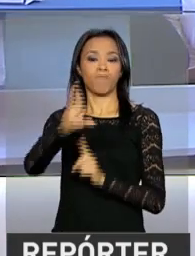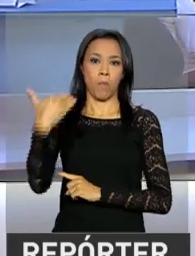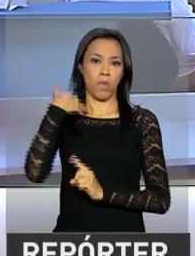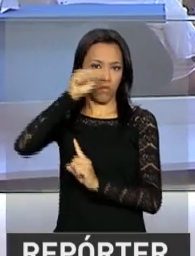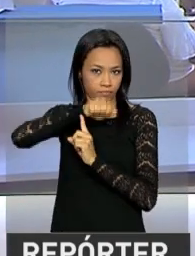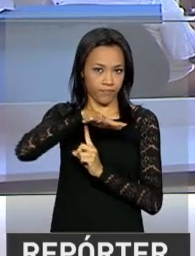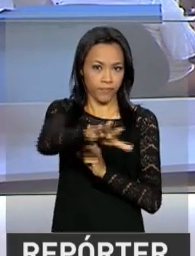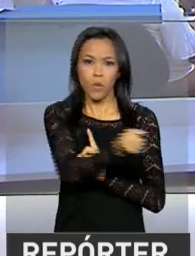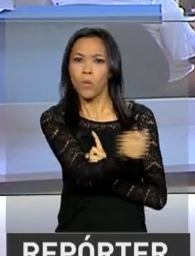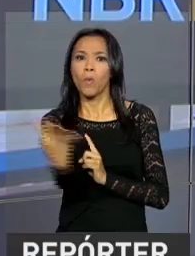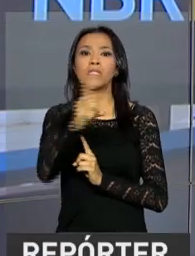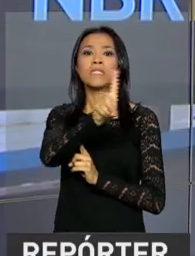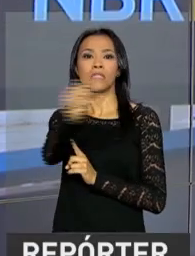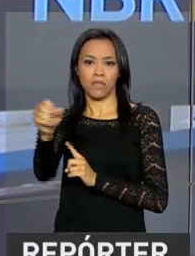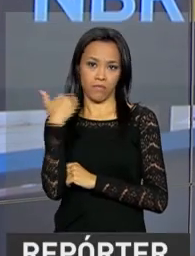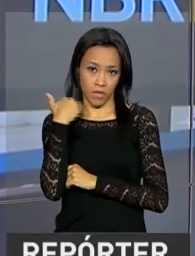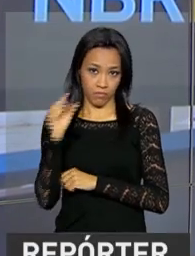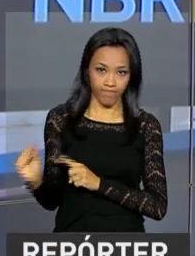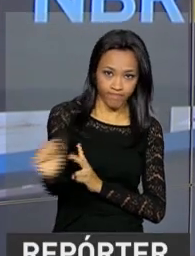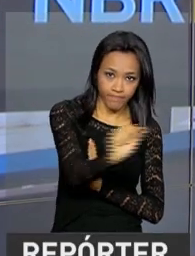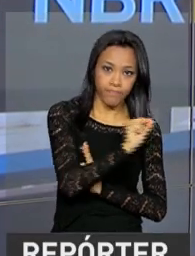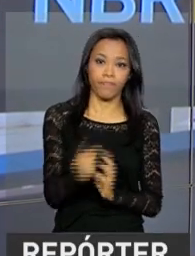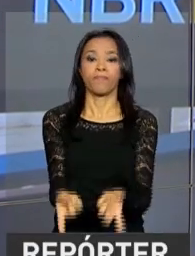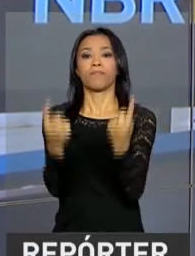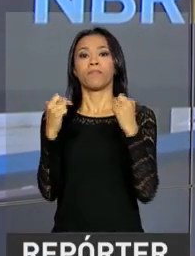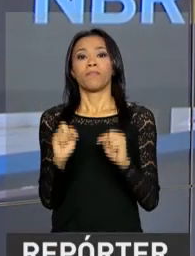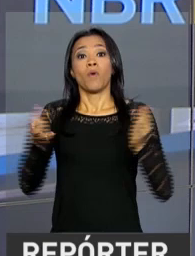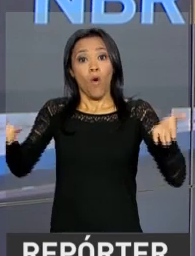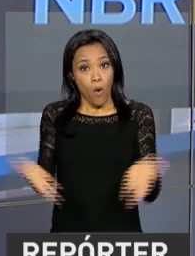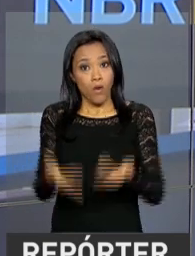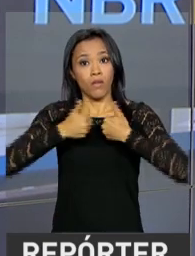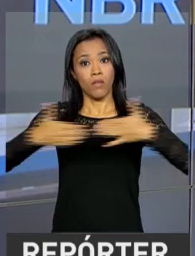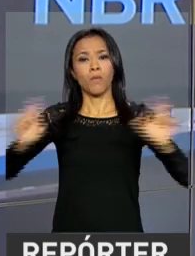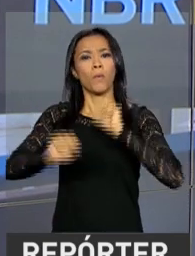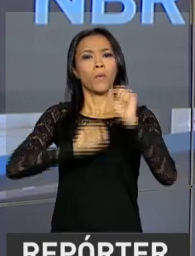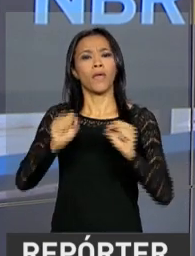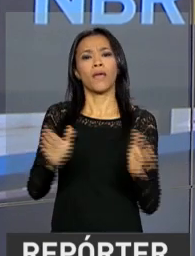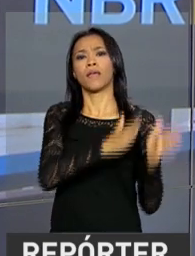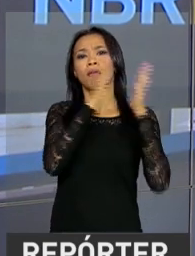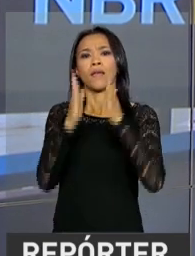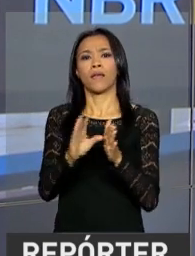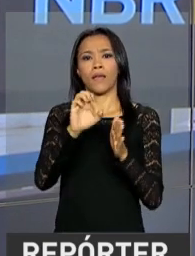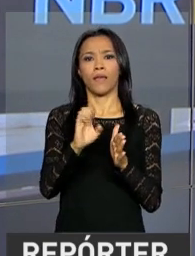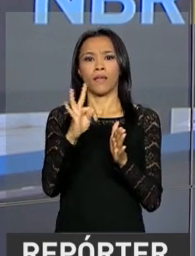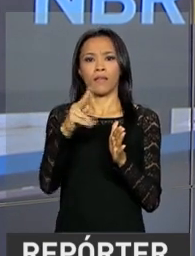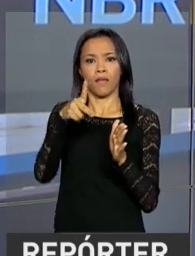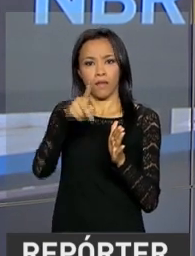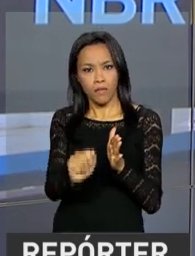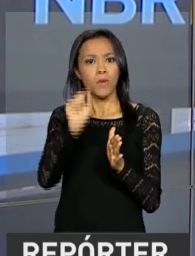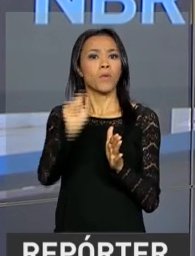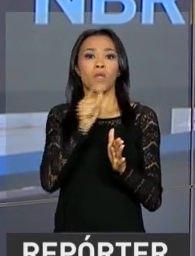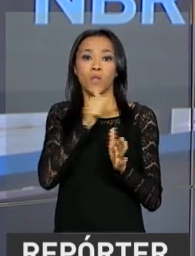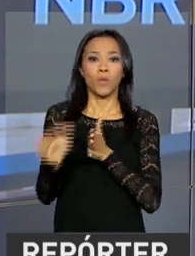instituições financeiras e será inaugurada hoje mais uma etapa do Programa de Integração do Rio São Francisco